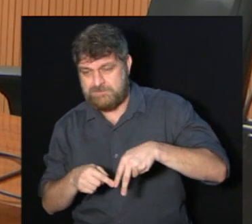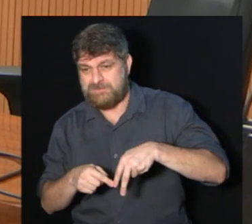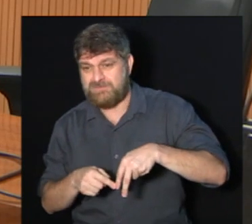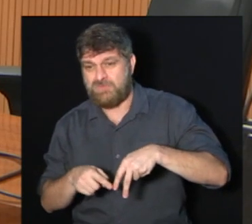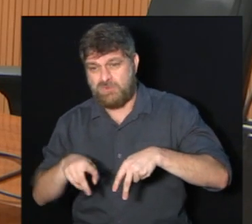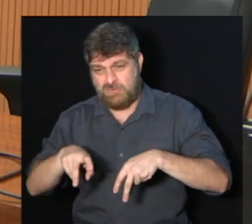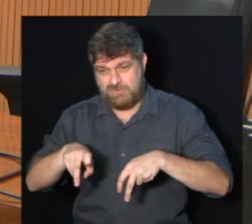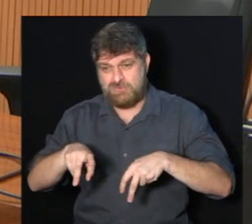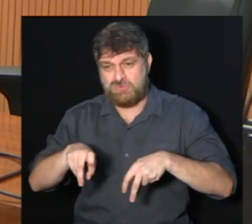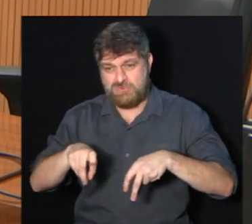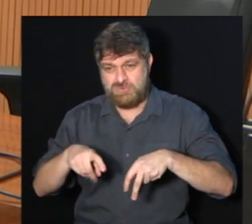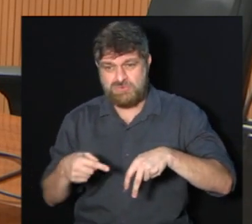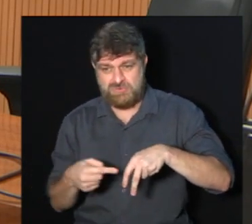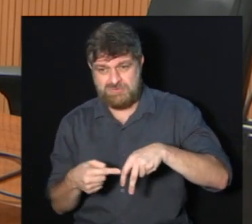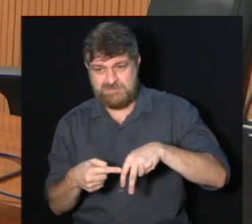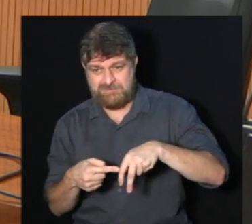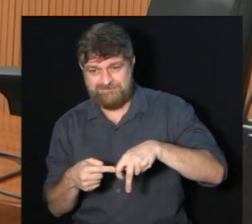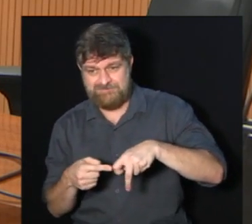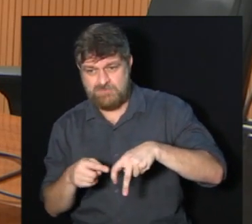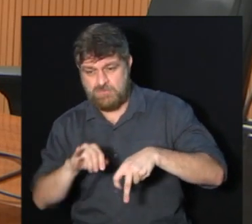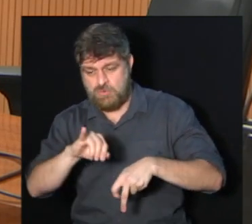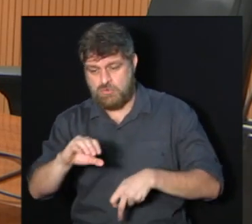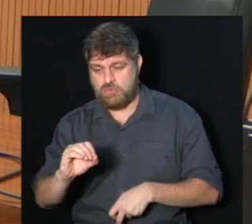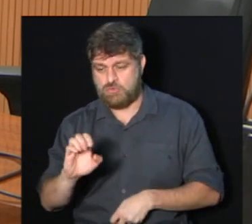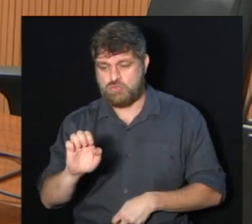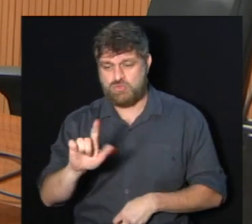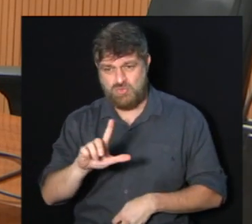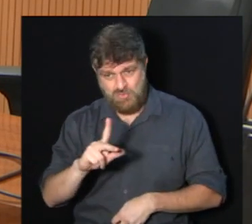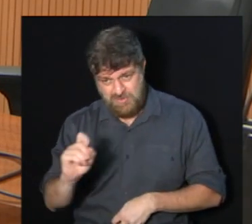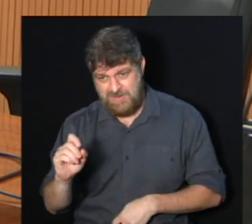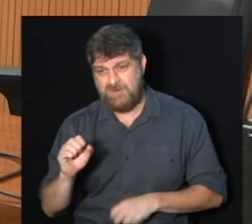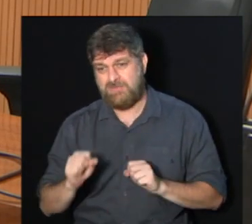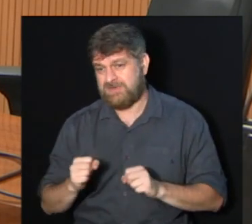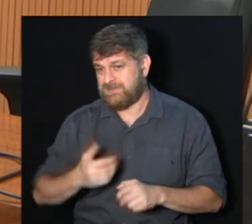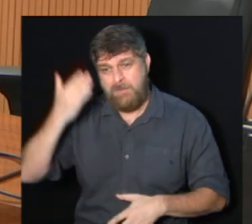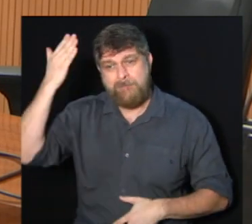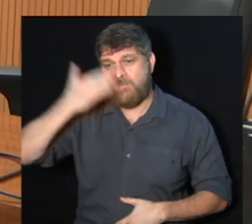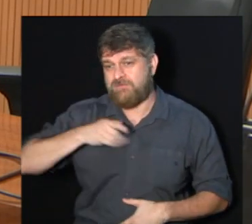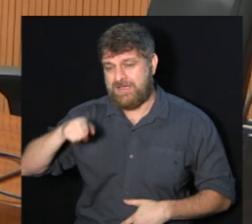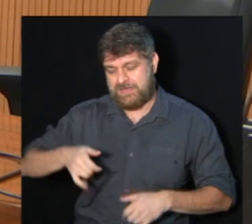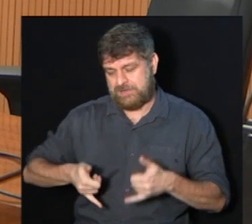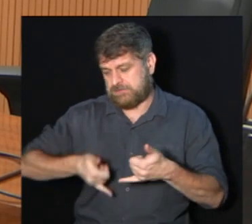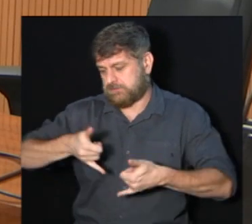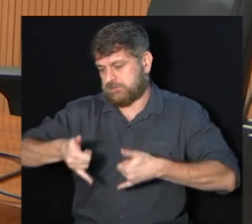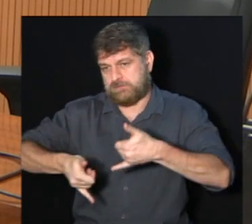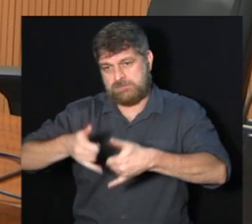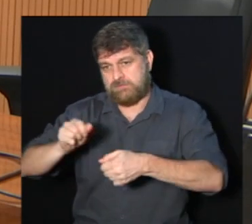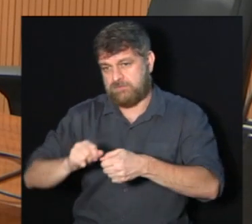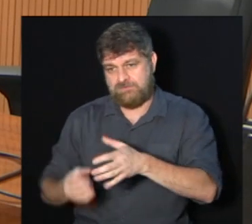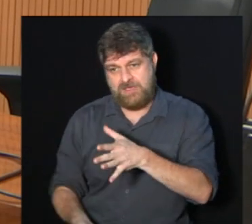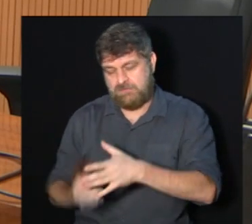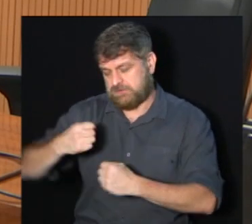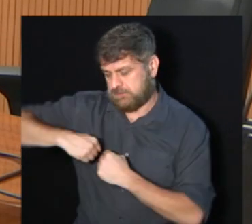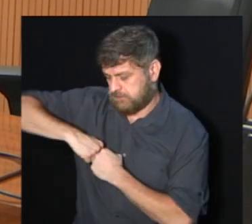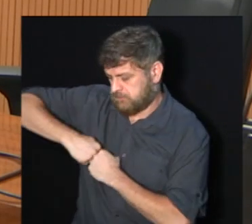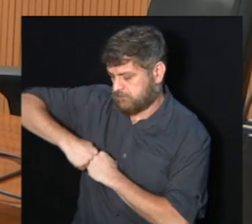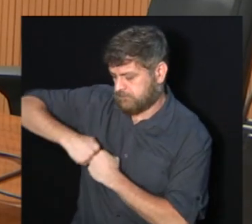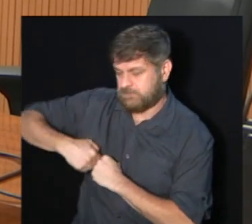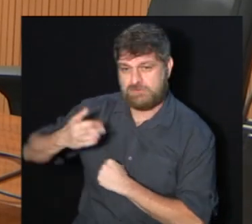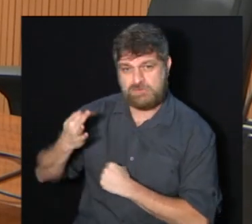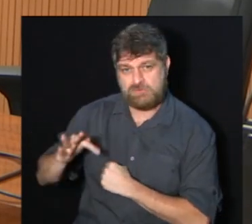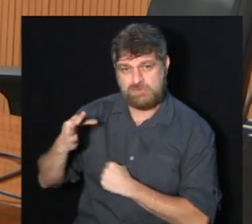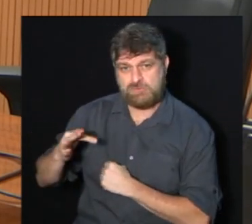tá? Mas a gente não pode afirmar que o uso prolongado de calçado vai gerar uma artrose. É igual eu falei,